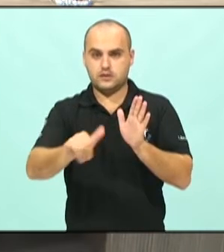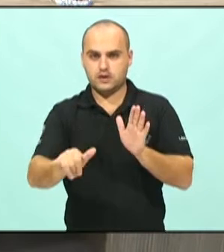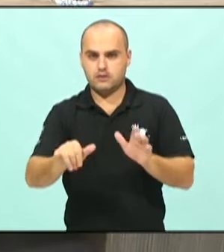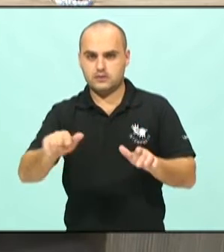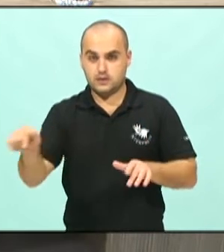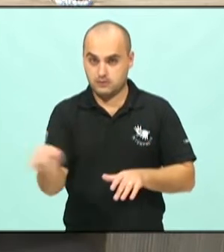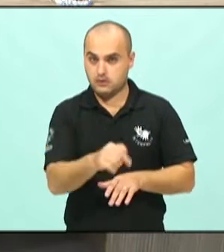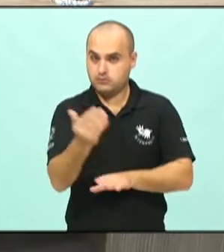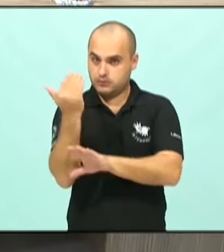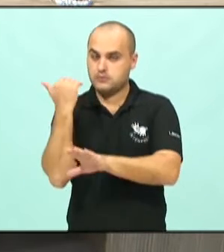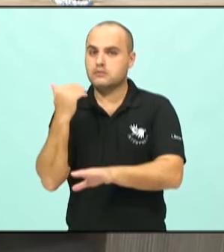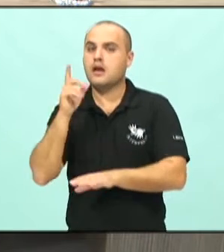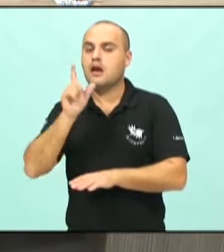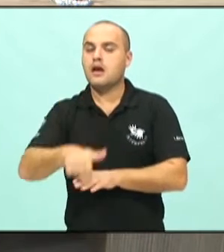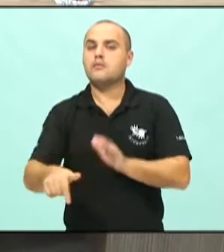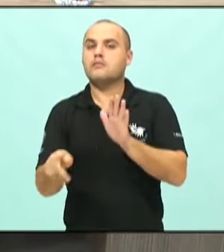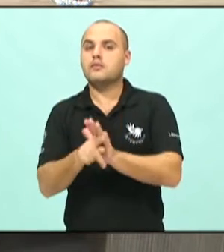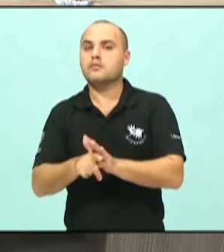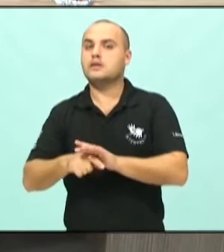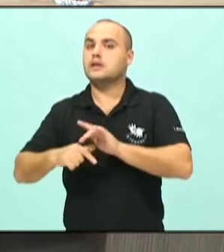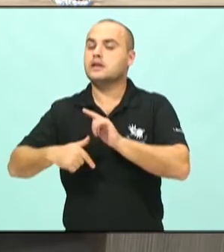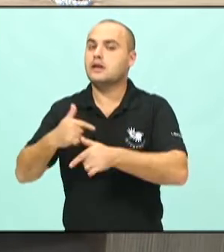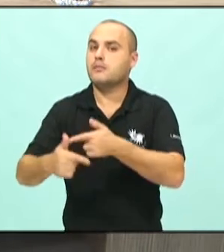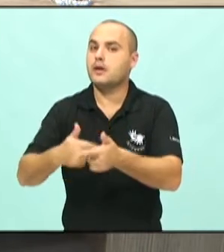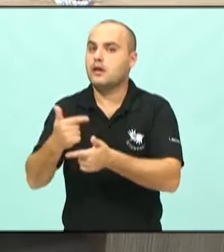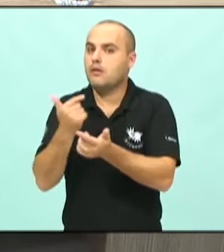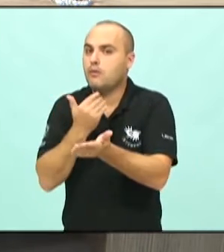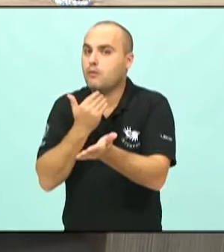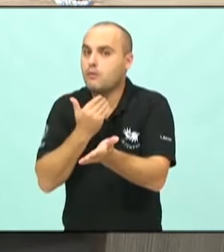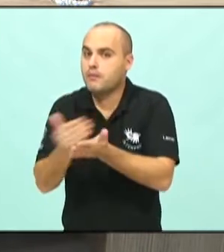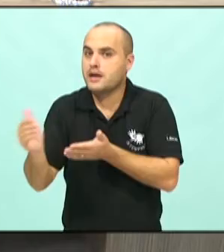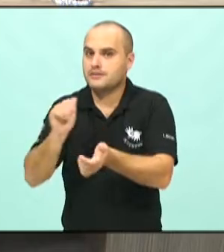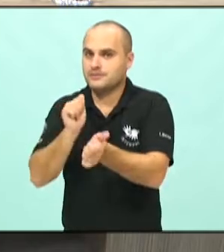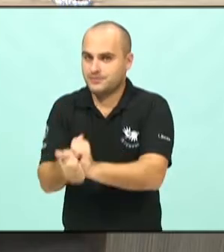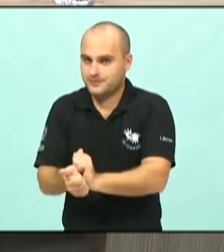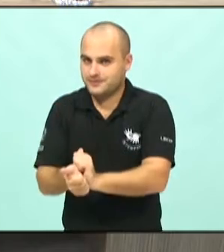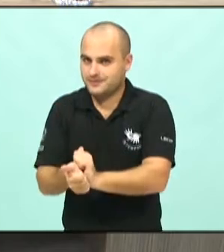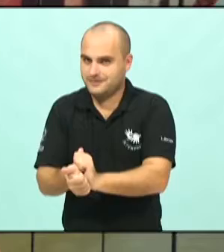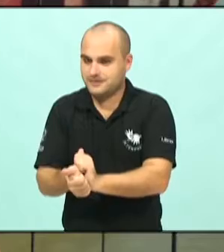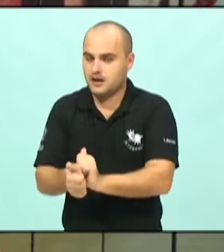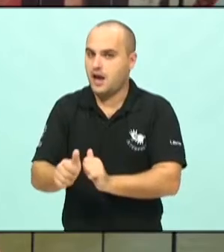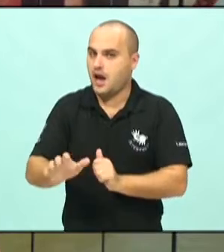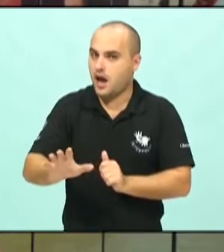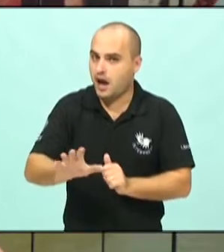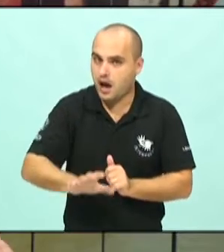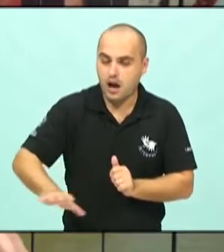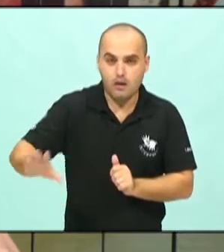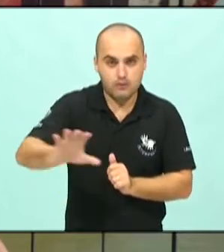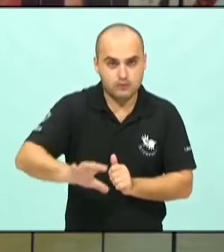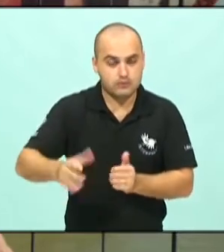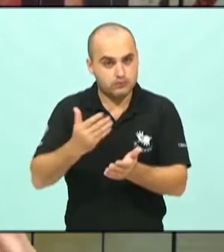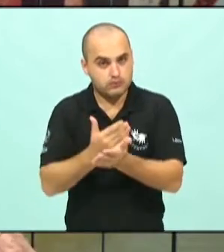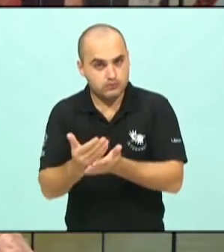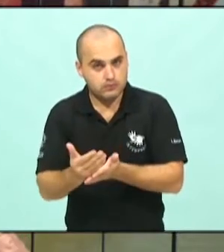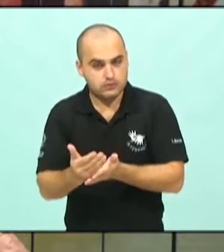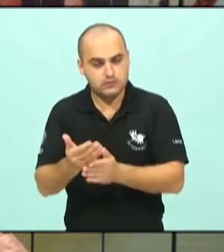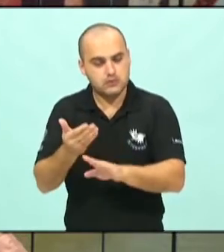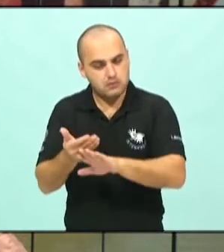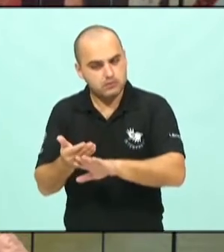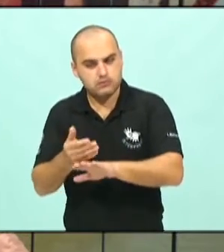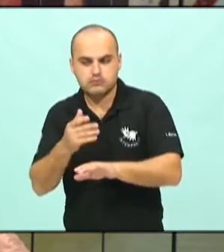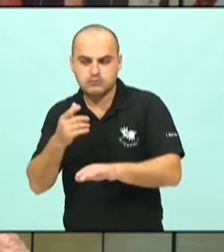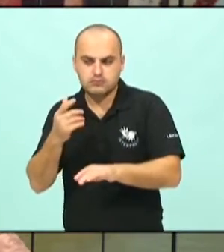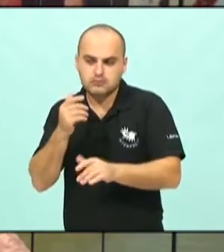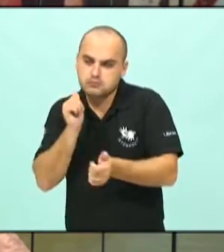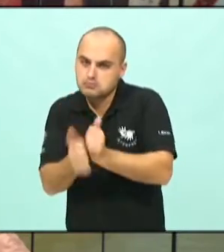semana passada, foi o edital para trabalhar com a iniciação esportiva, que algumas dessas modalidades no primeiro momento tinham ficado de fora, que